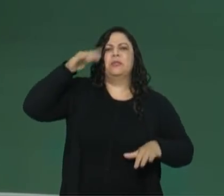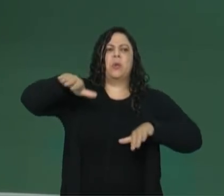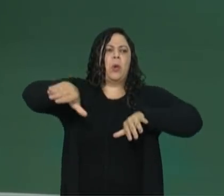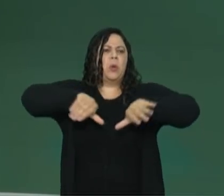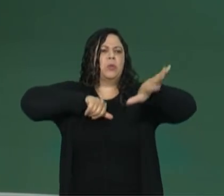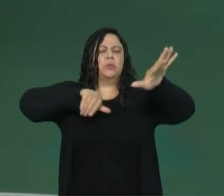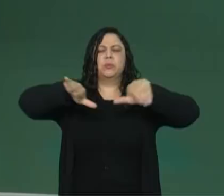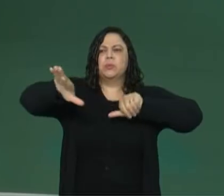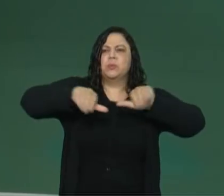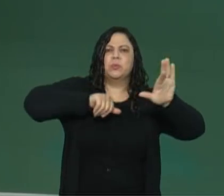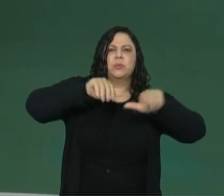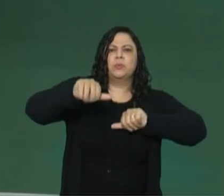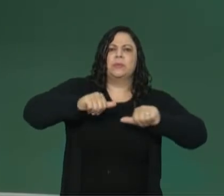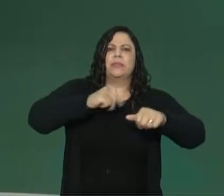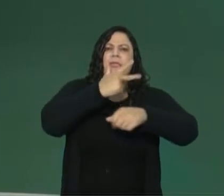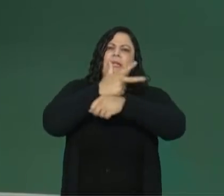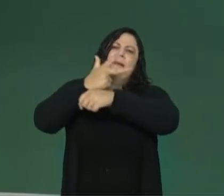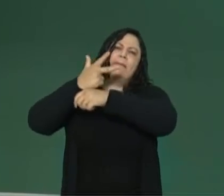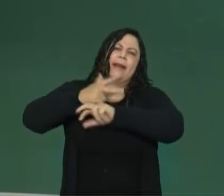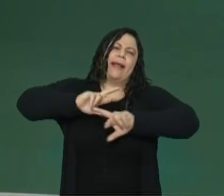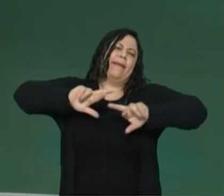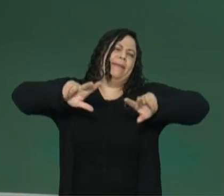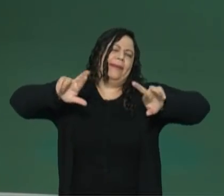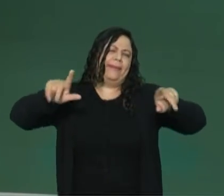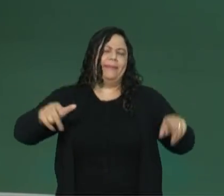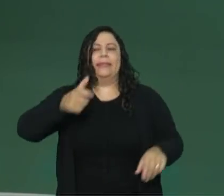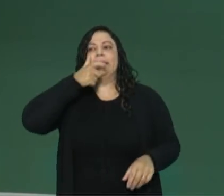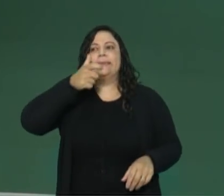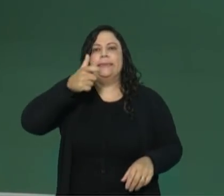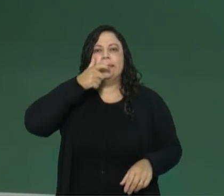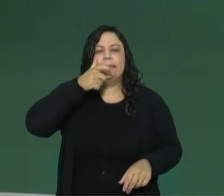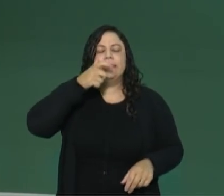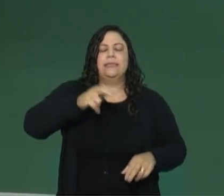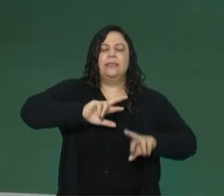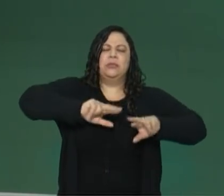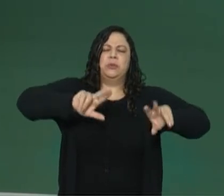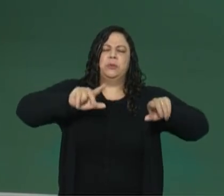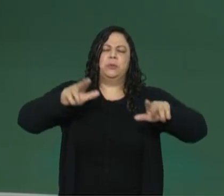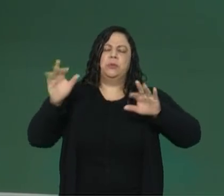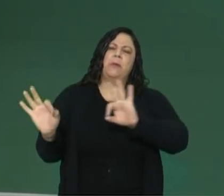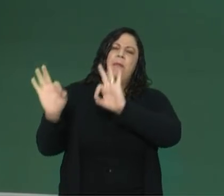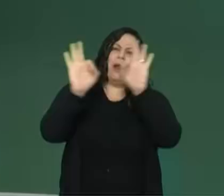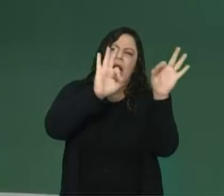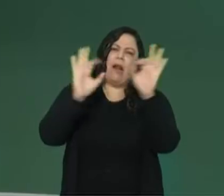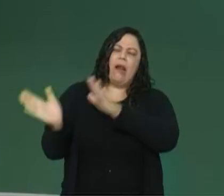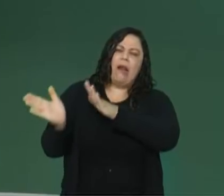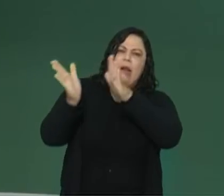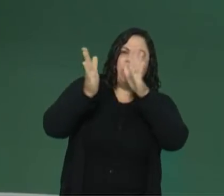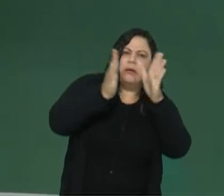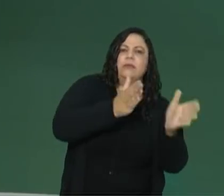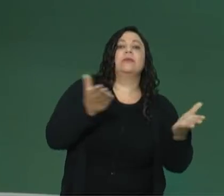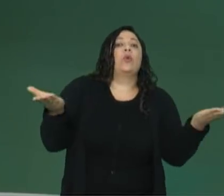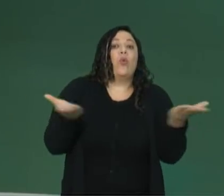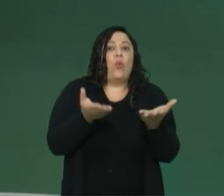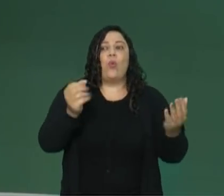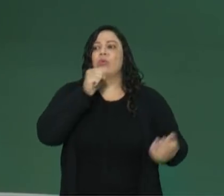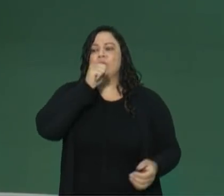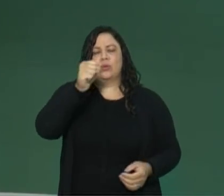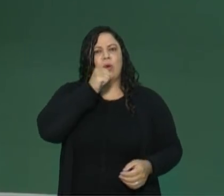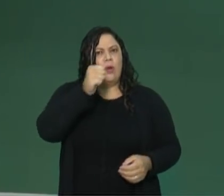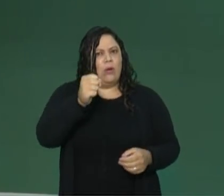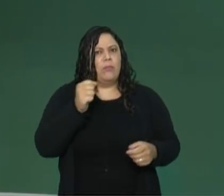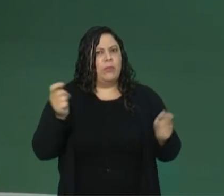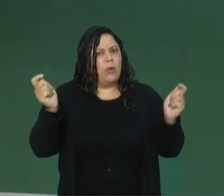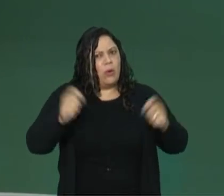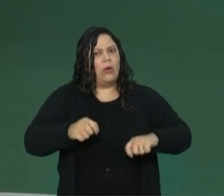ler, para assistir, e aí muitas séries. Então, um repórter hoje, ele precisa produzir uma reportagem